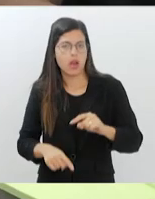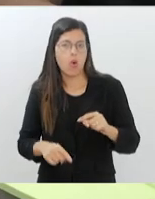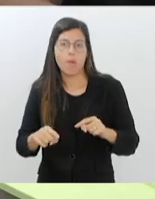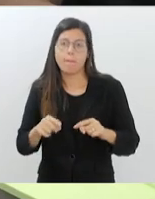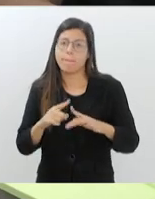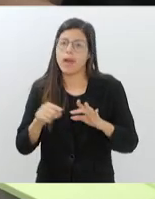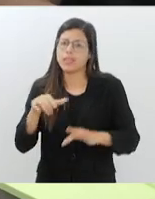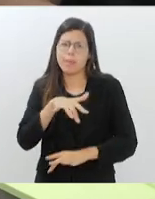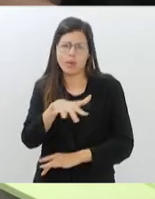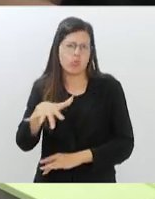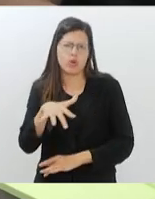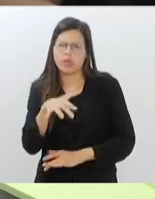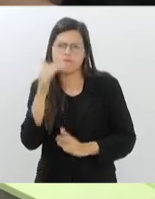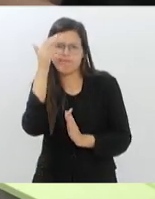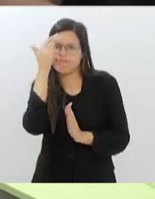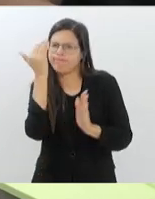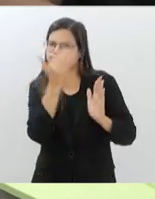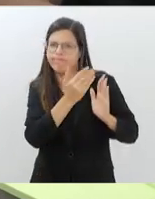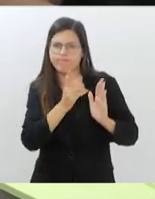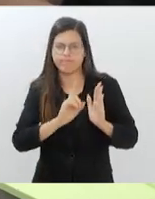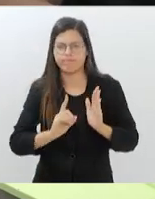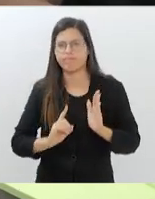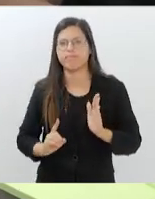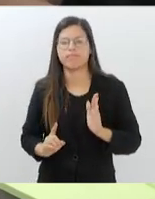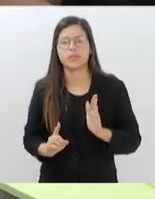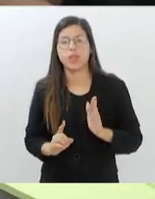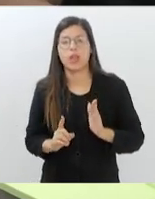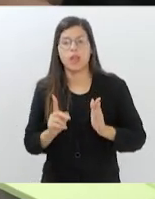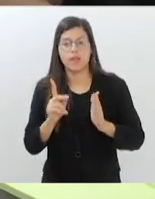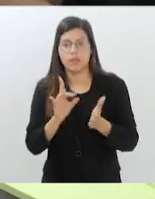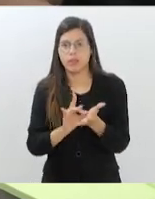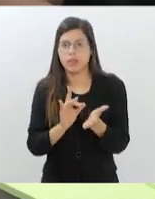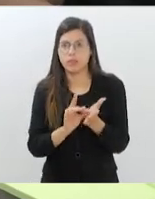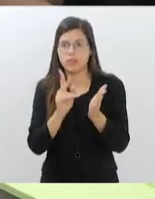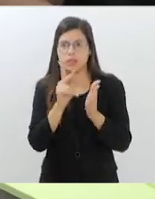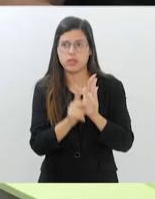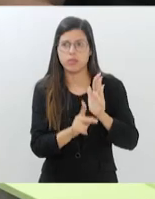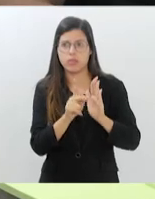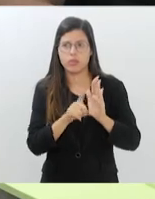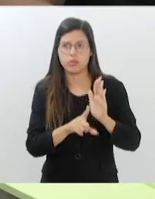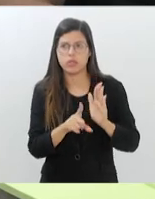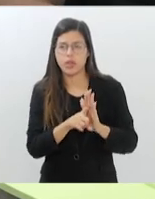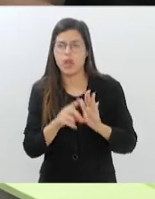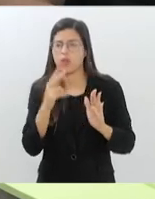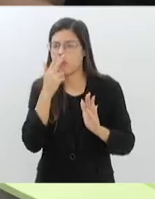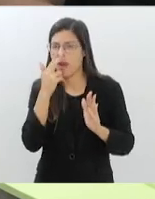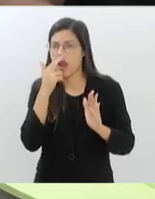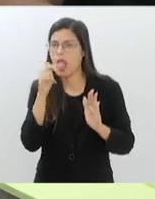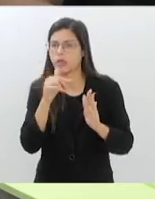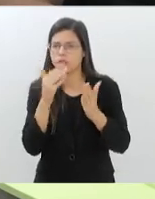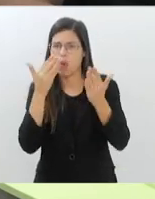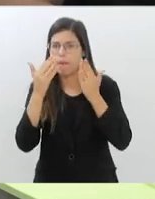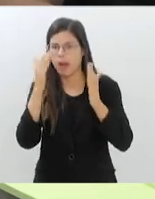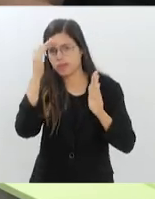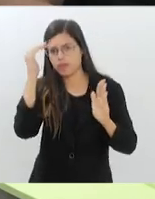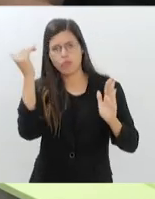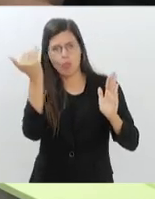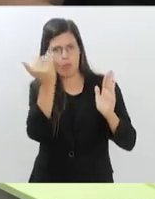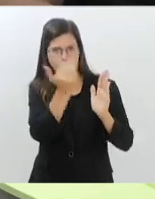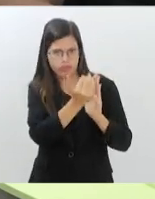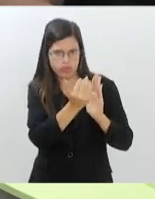Então na verdade esse projeto é de certa forma um cumpra-se da lei porque diz o seguinte